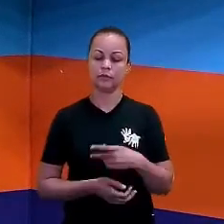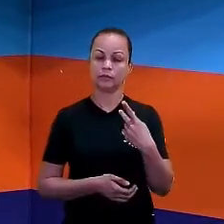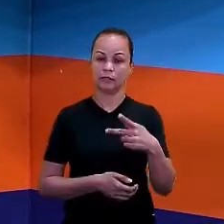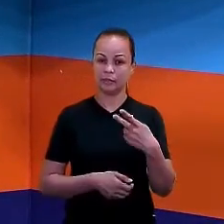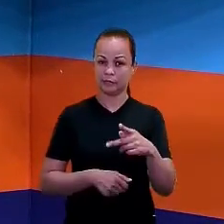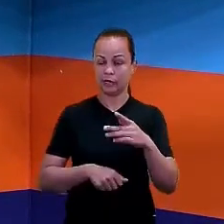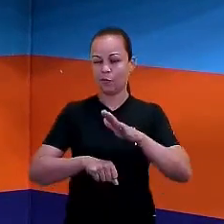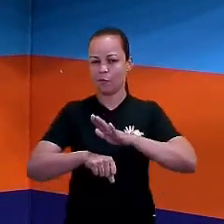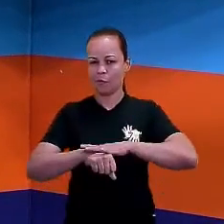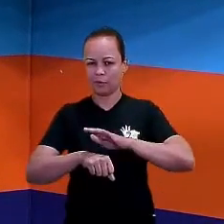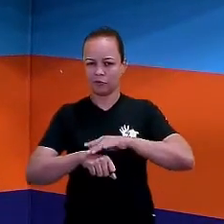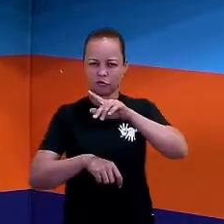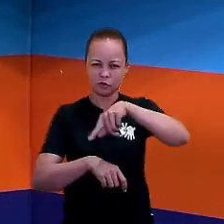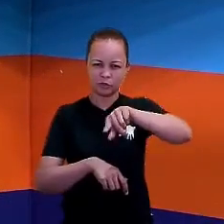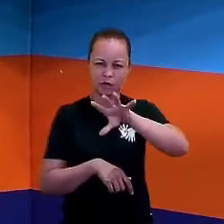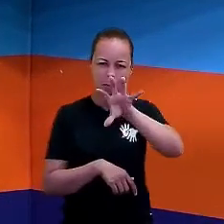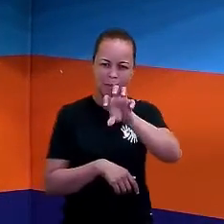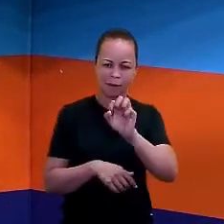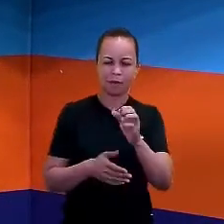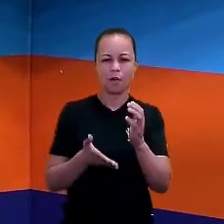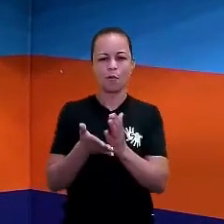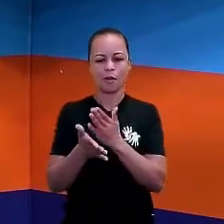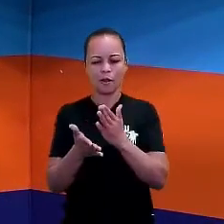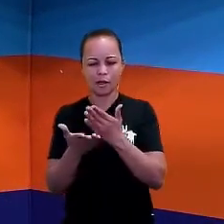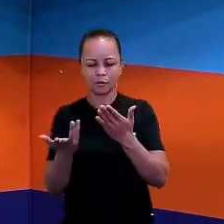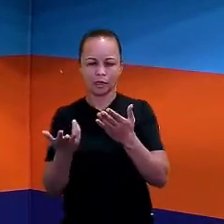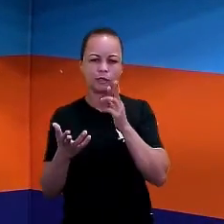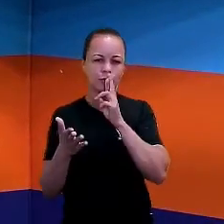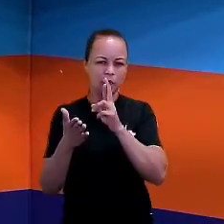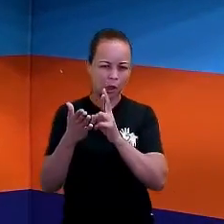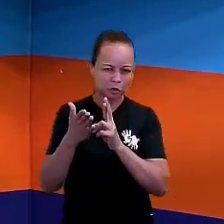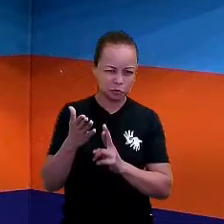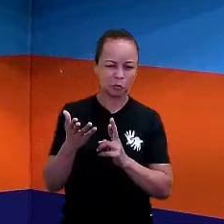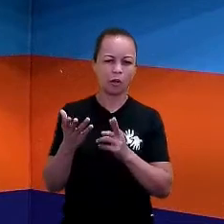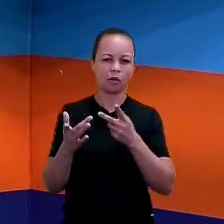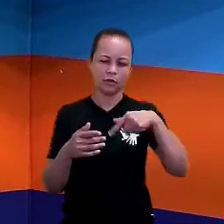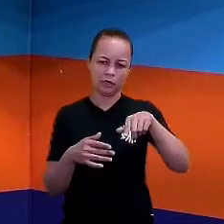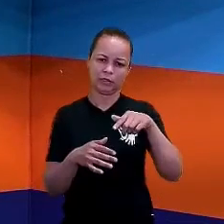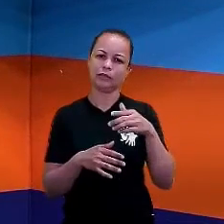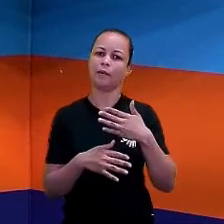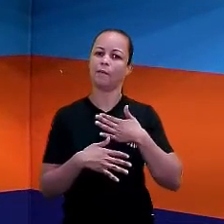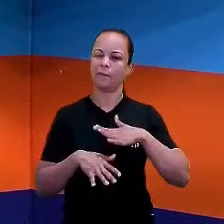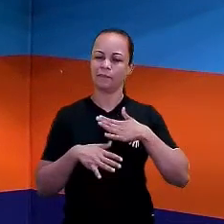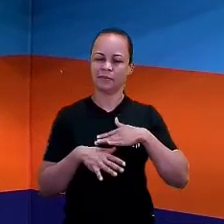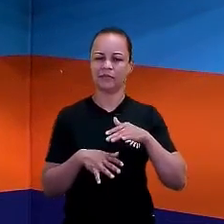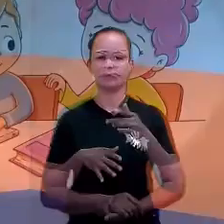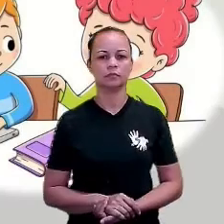pegar seu caderno e responder as perguntas. Calma, que está tudo bastante fácil.